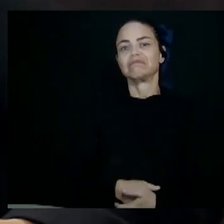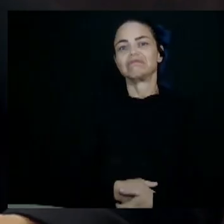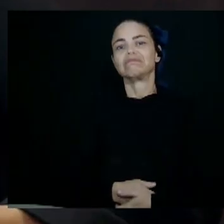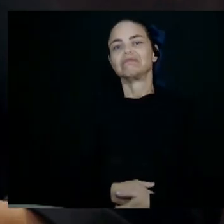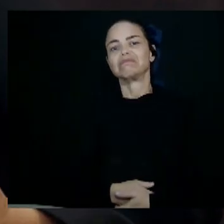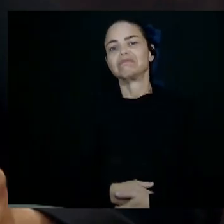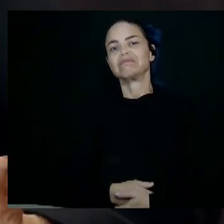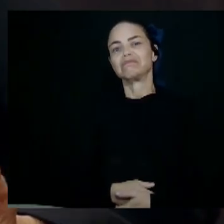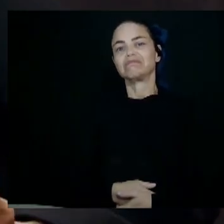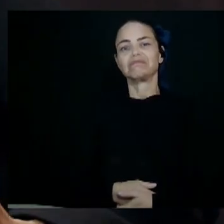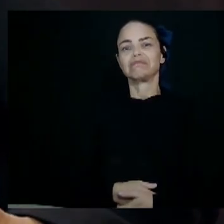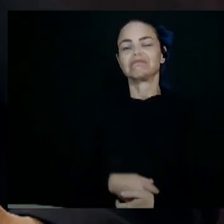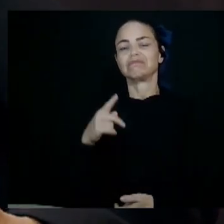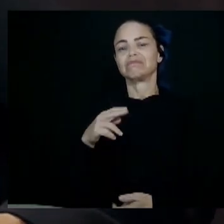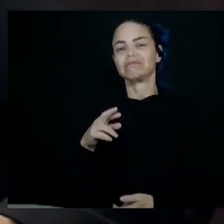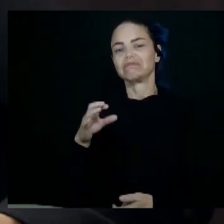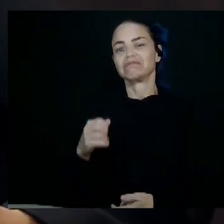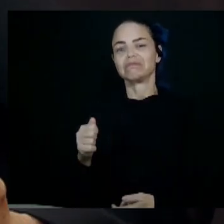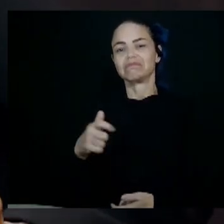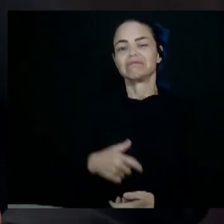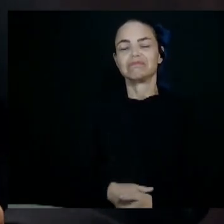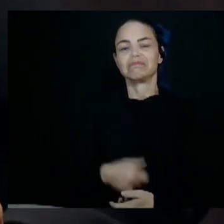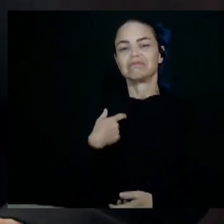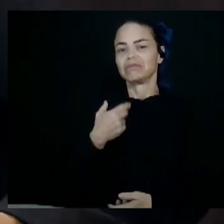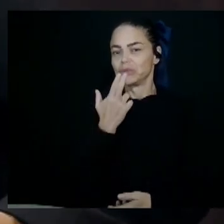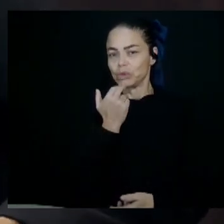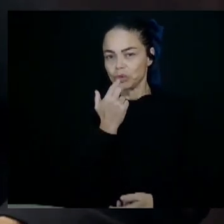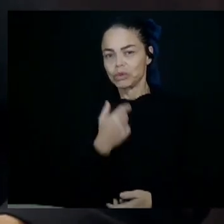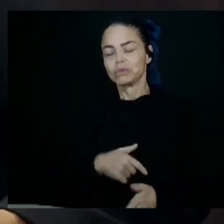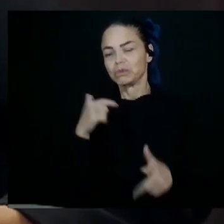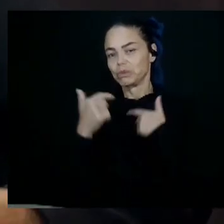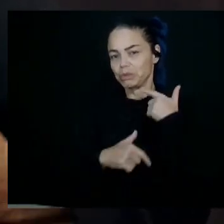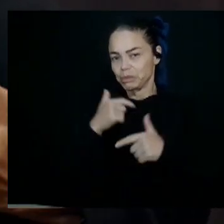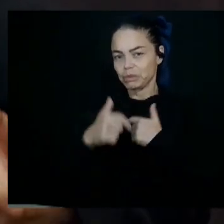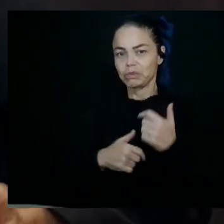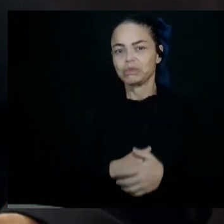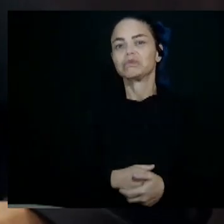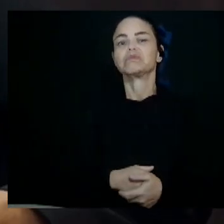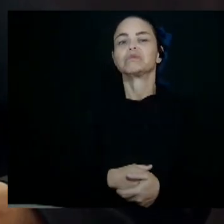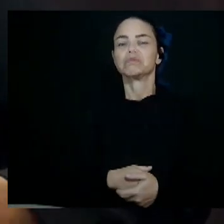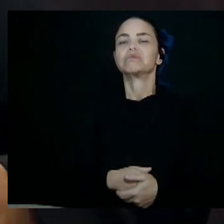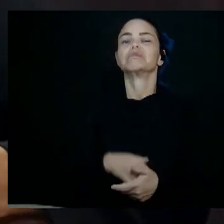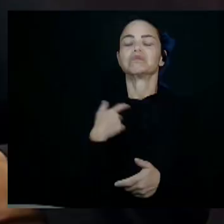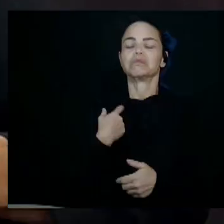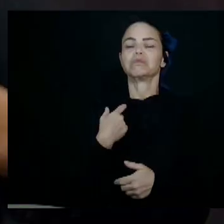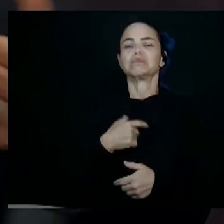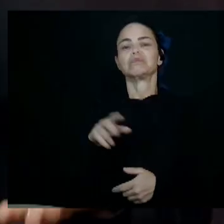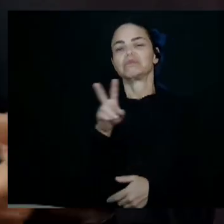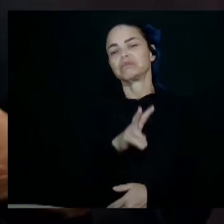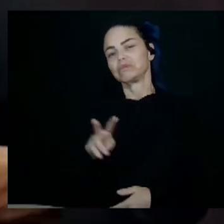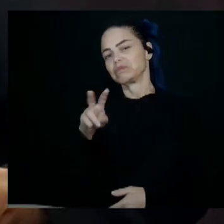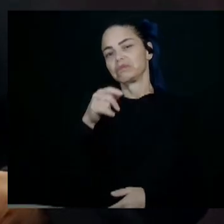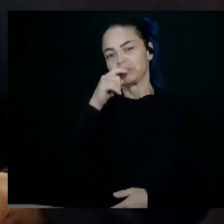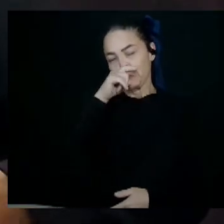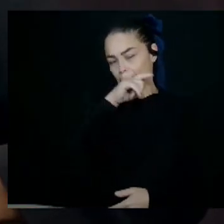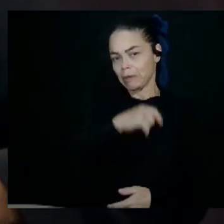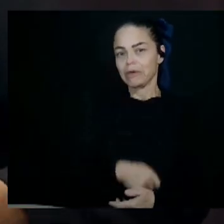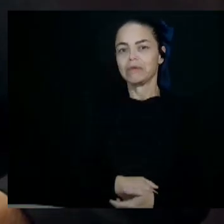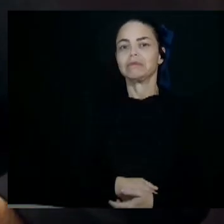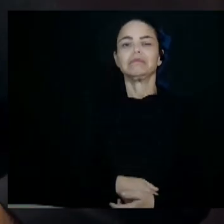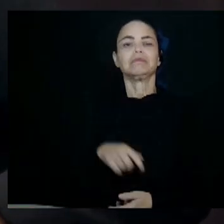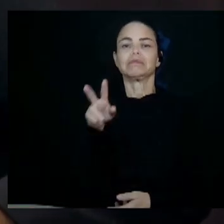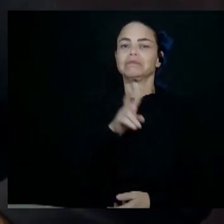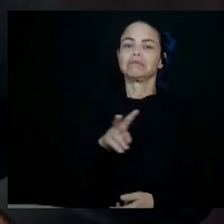a gente, como nutricionistas que trabalham com essa área, vegetarianismo, na verdade, do onívoro ao